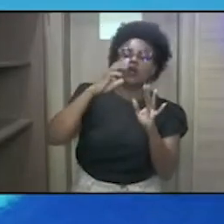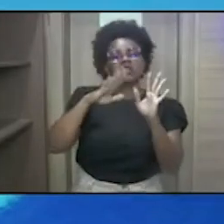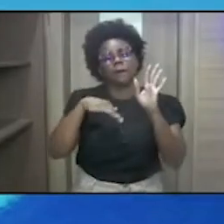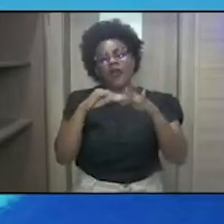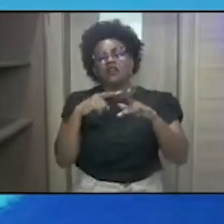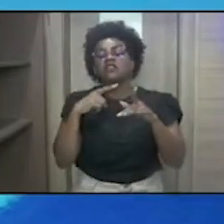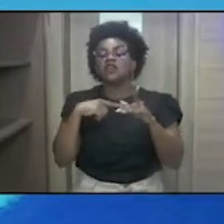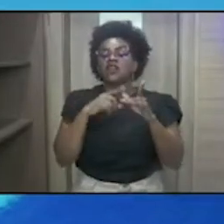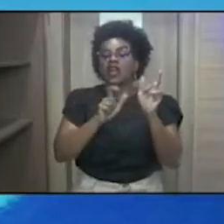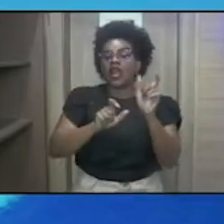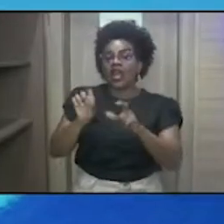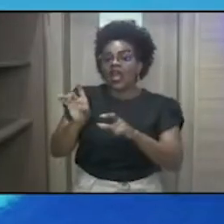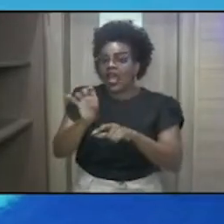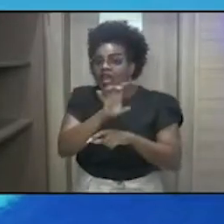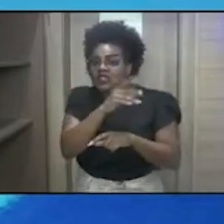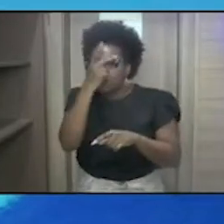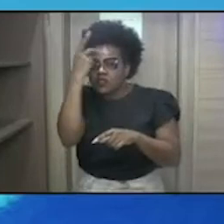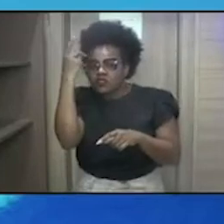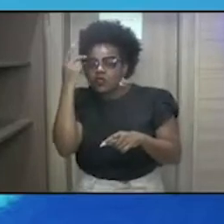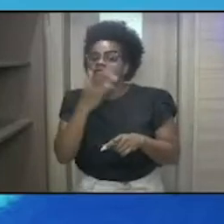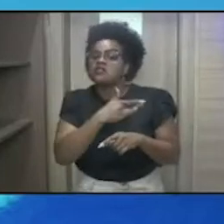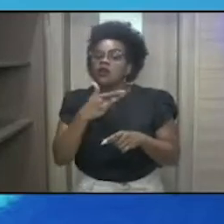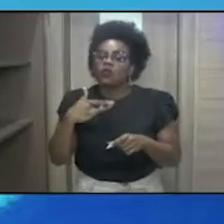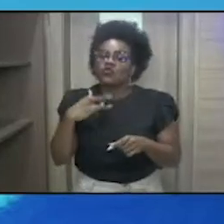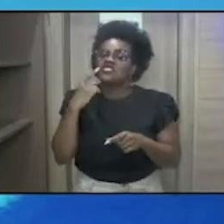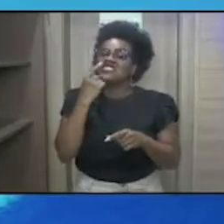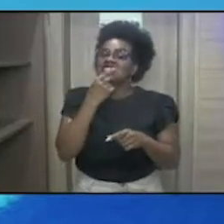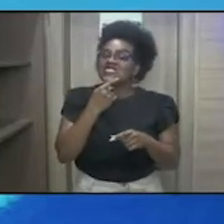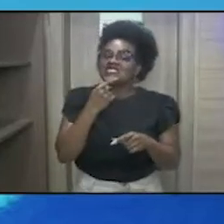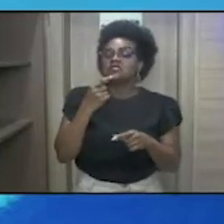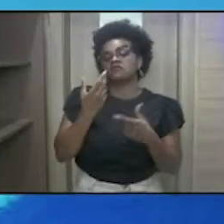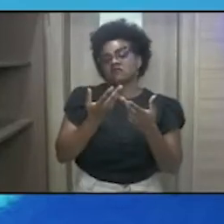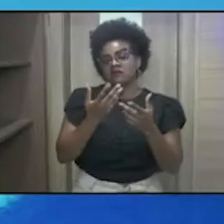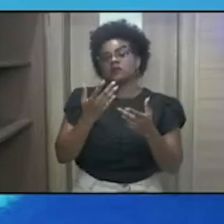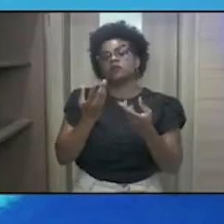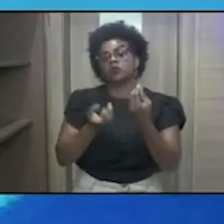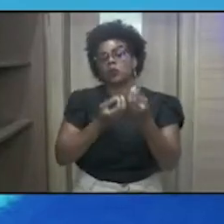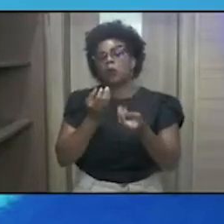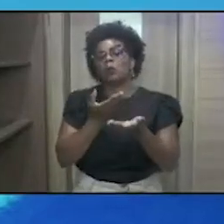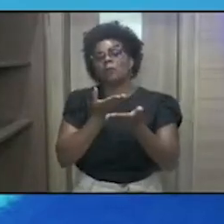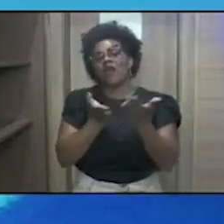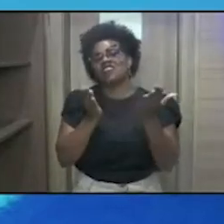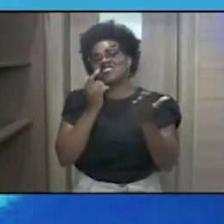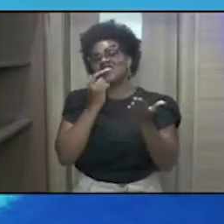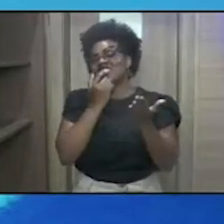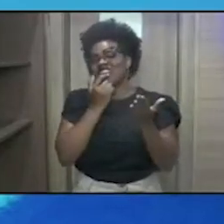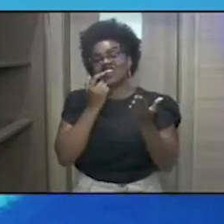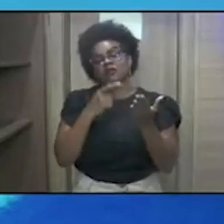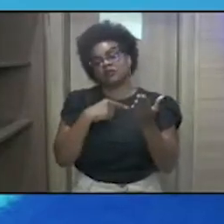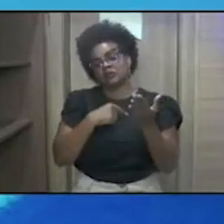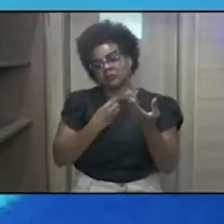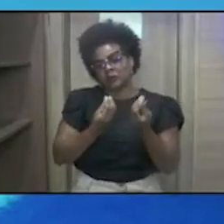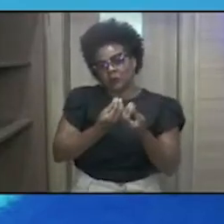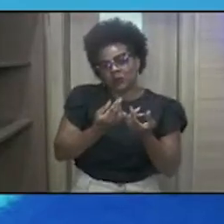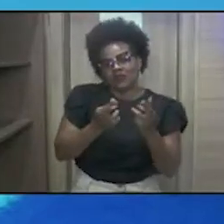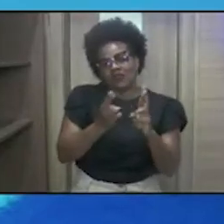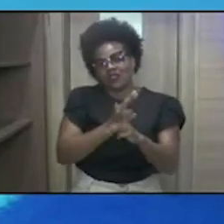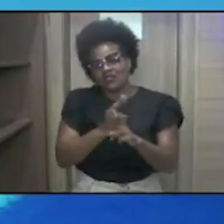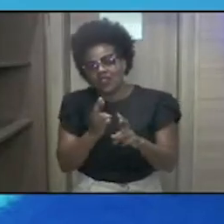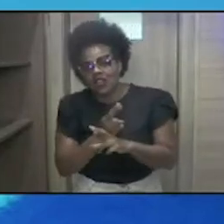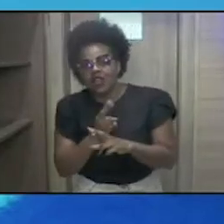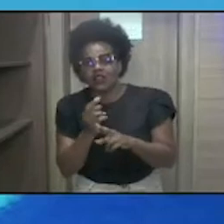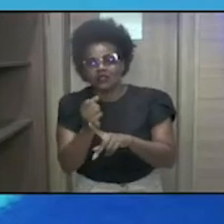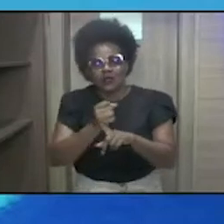como o indivíduo vê sua própria saúde bucal e como ele vê o impacto dessas perdas na sua relação com